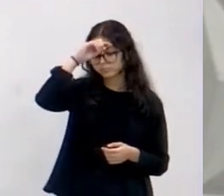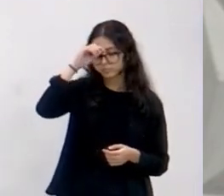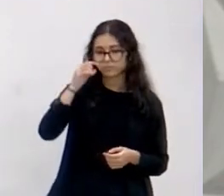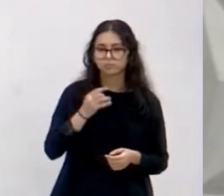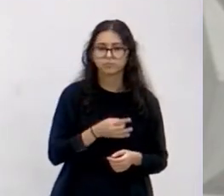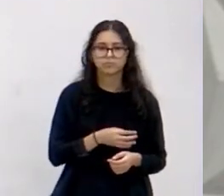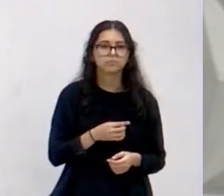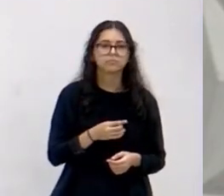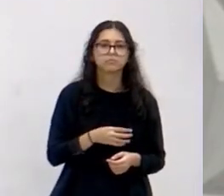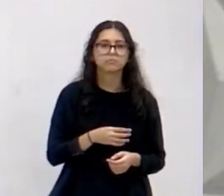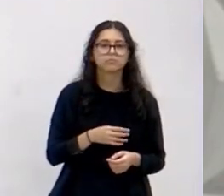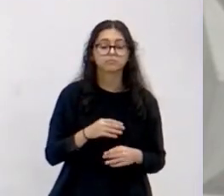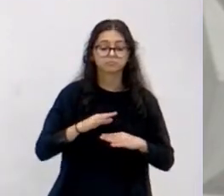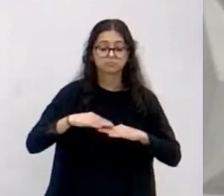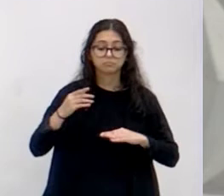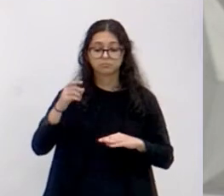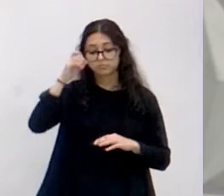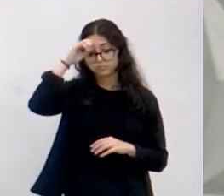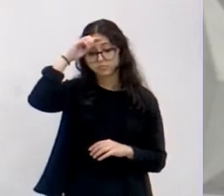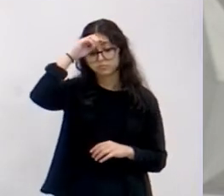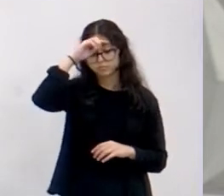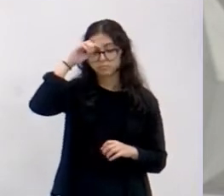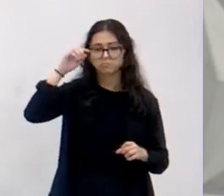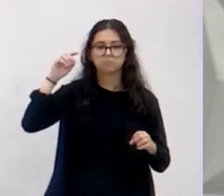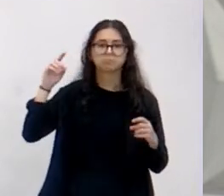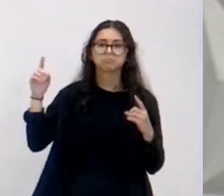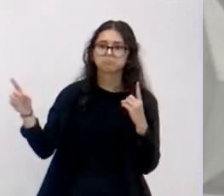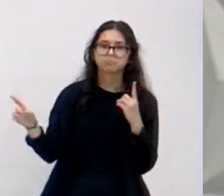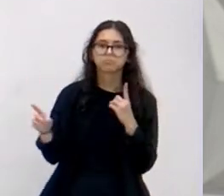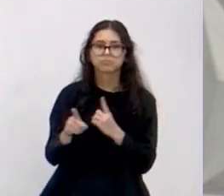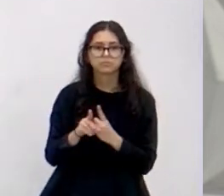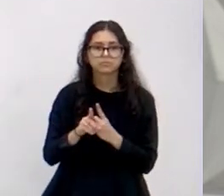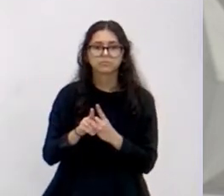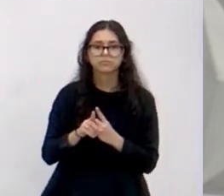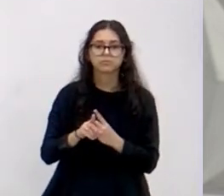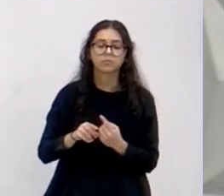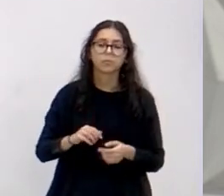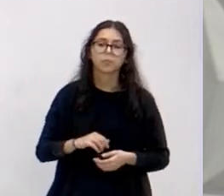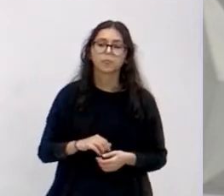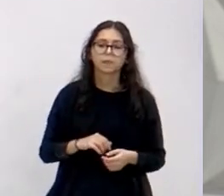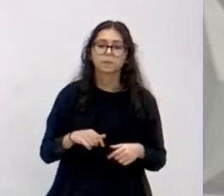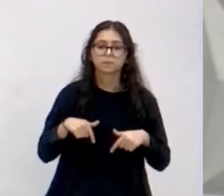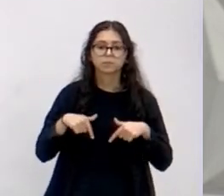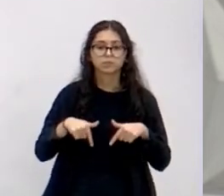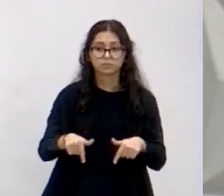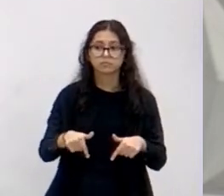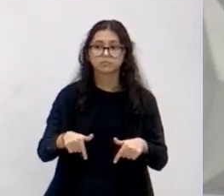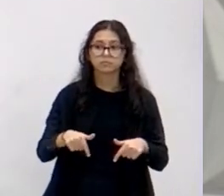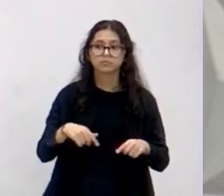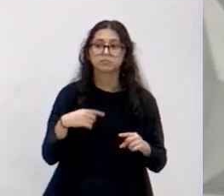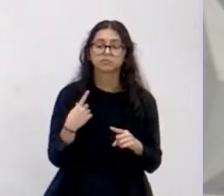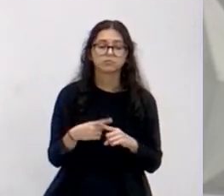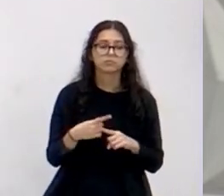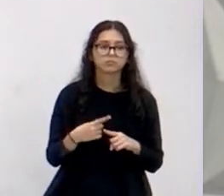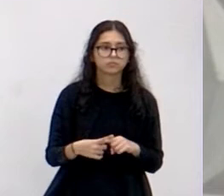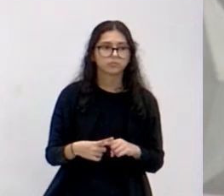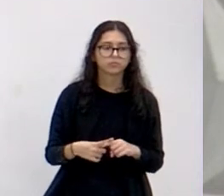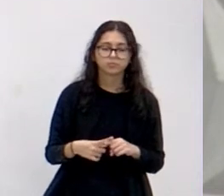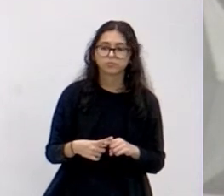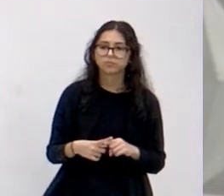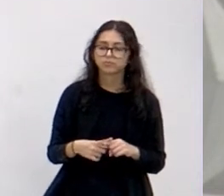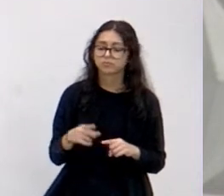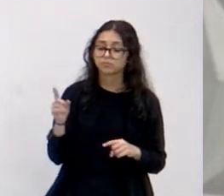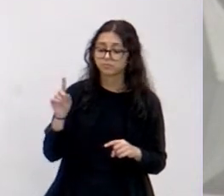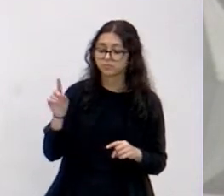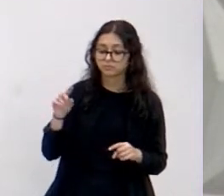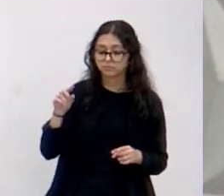combatê-lo por isso que os Monstros assustam mais do que os vivos o que existe oprime mais do que o